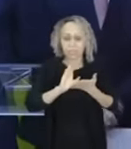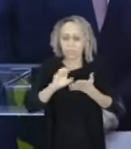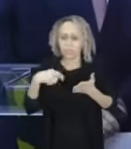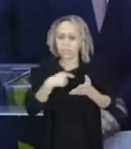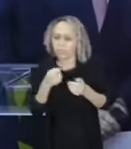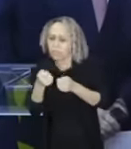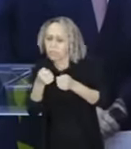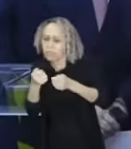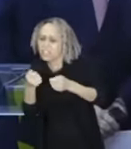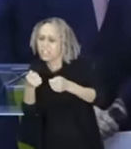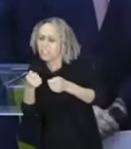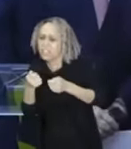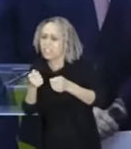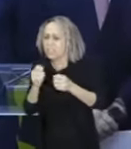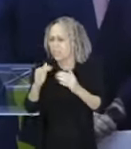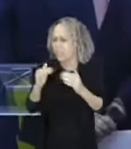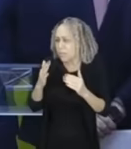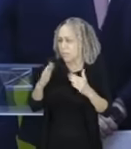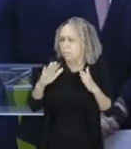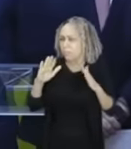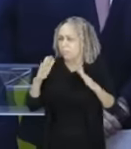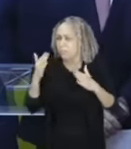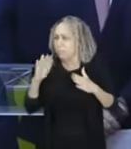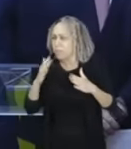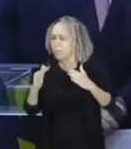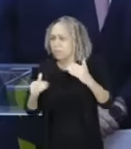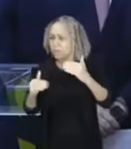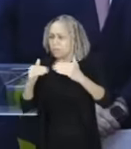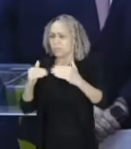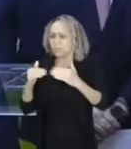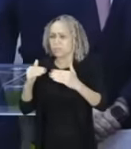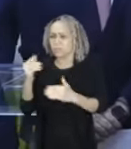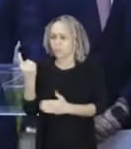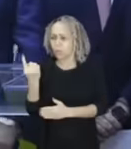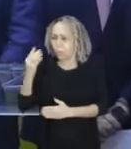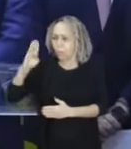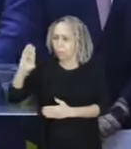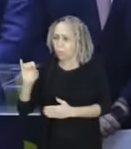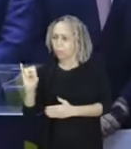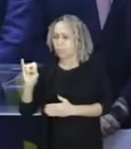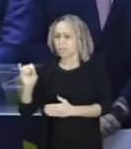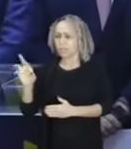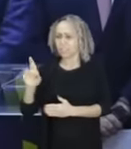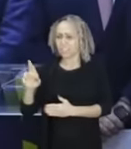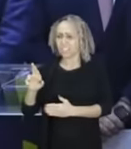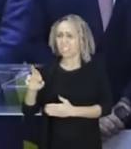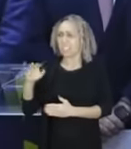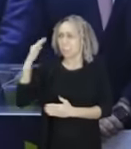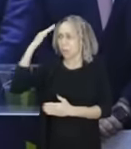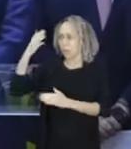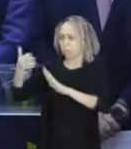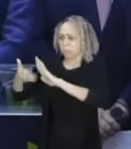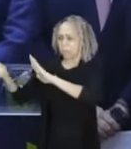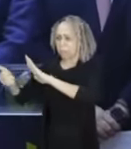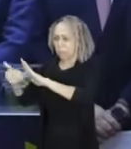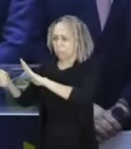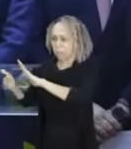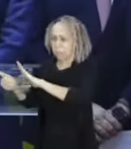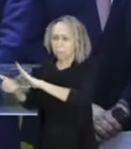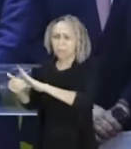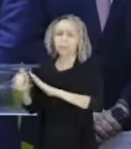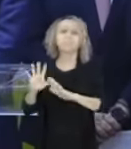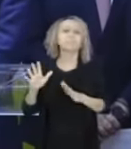um bilhão de reais é que foi cortado de vários de várias áreas do meio ambiente exatamente